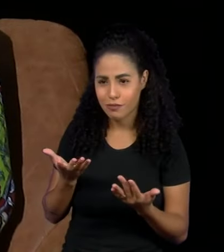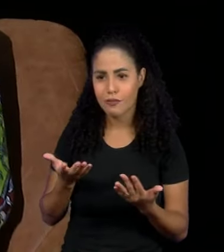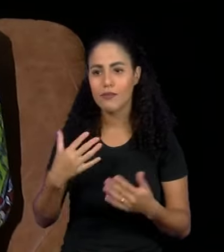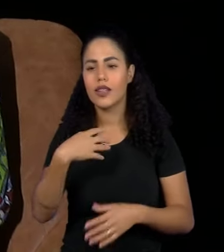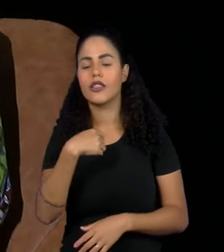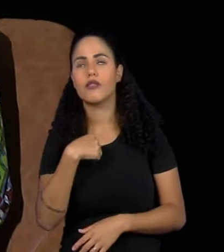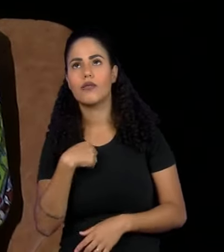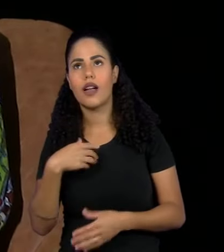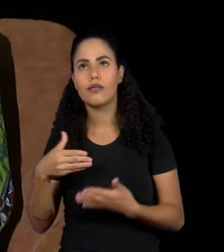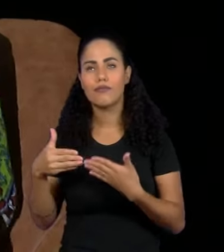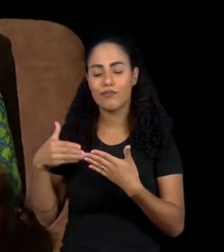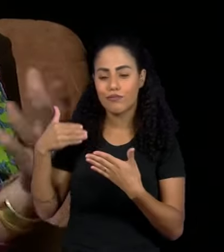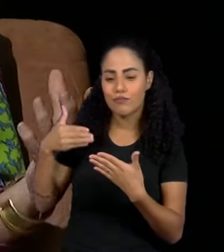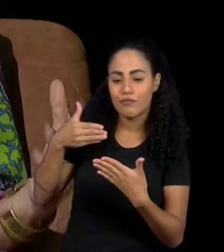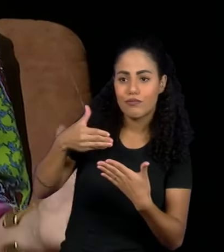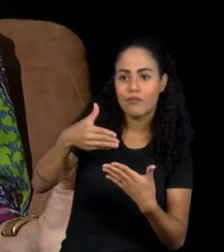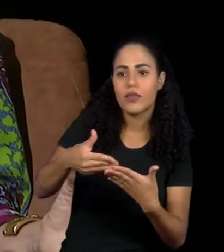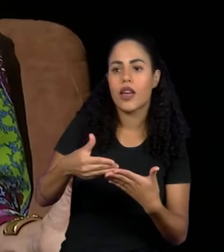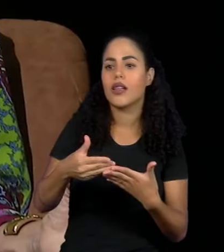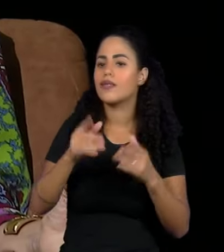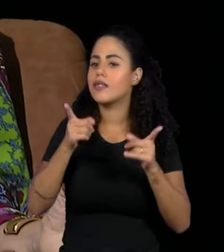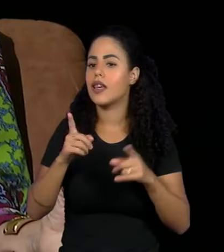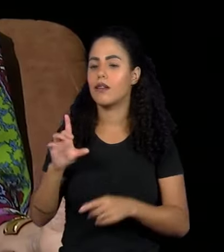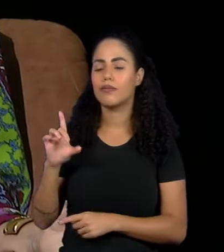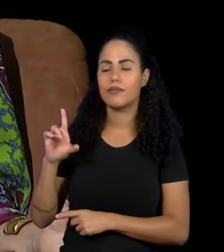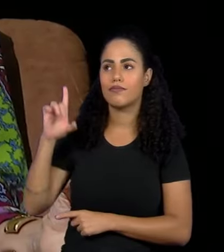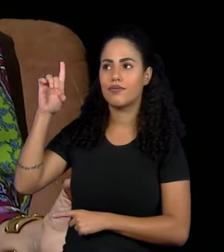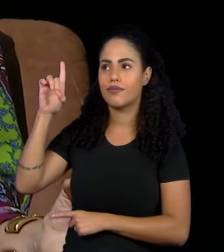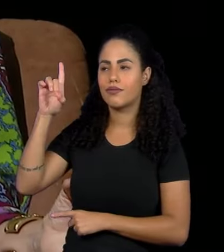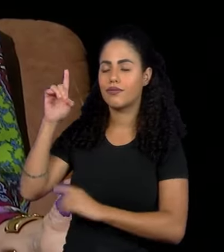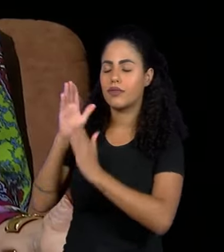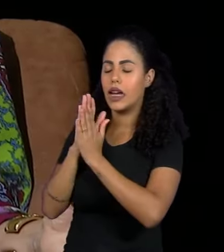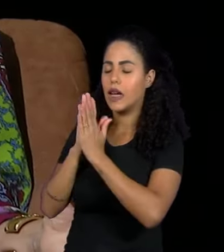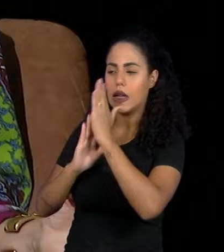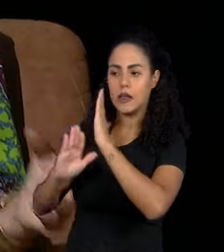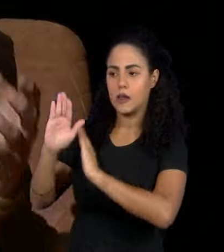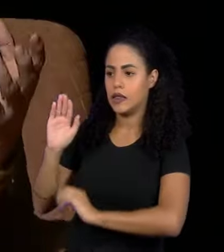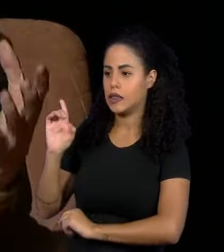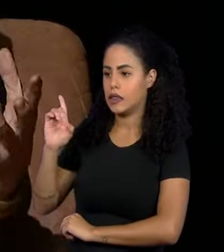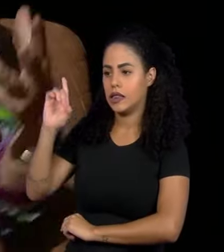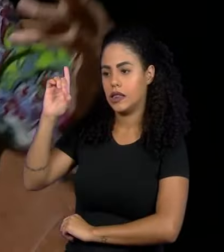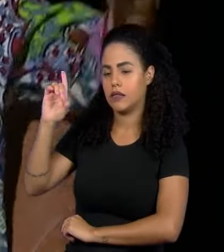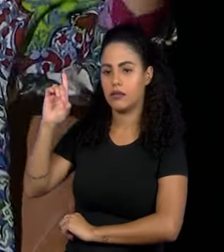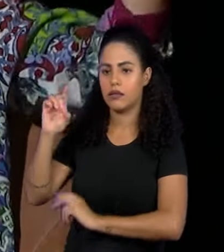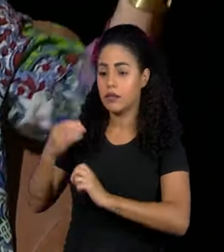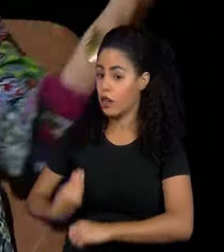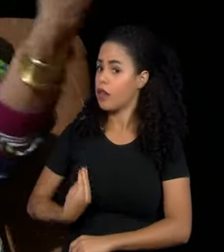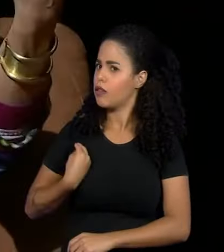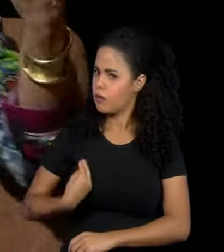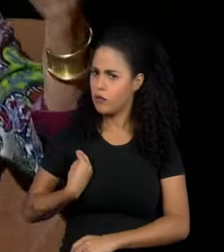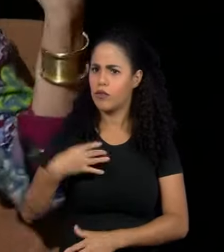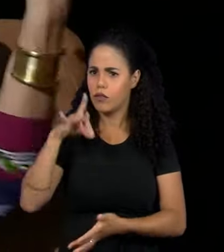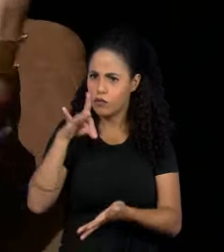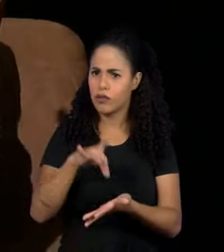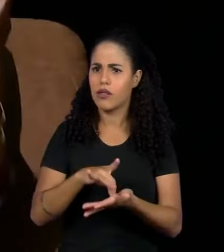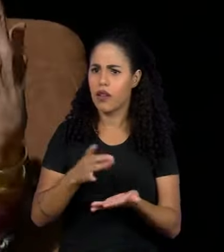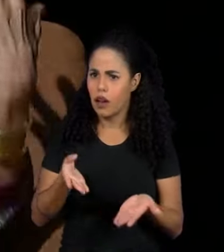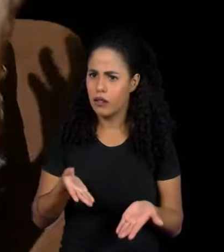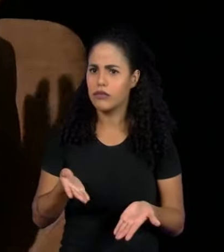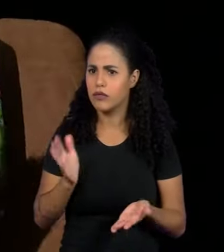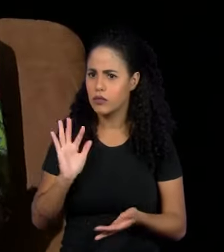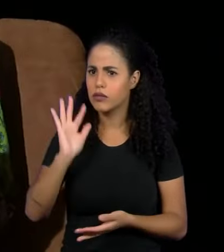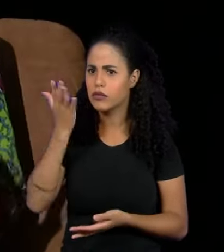nos templos todos que eu entrei, eu encontrei Deus. Não existe eu vi isso, estava carregado de uma